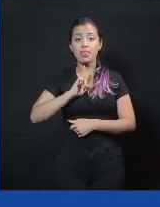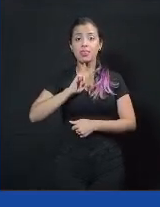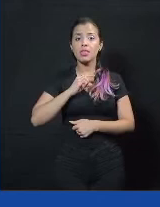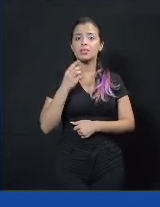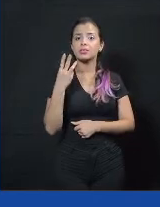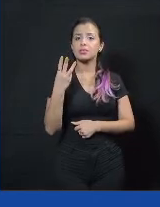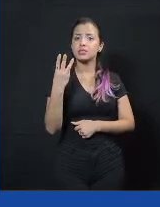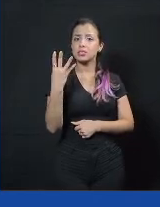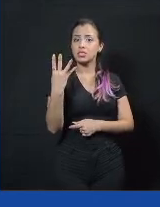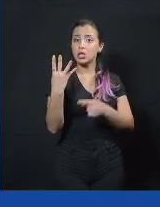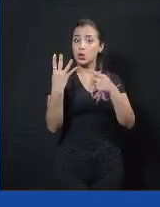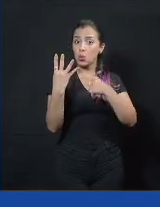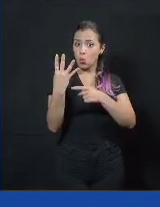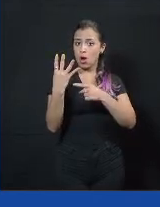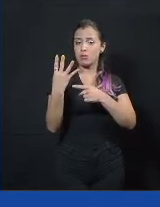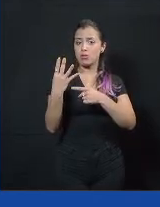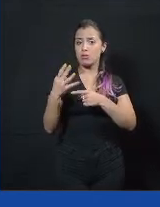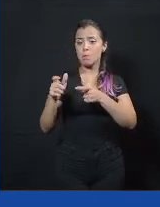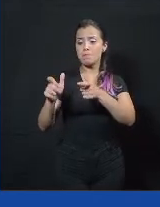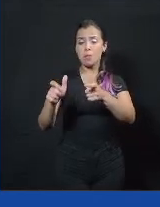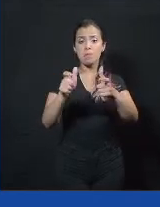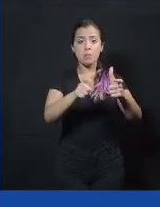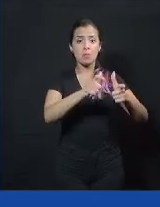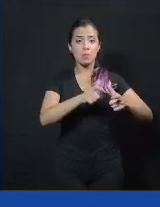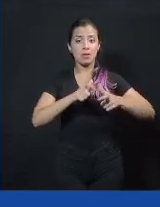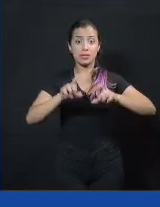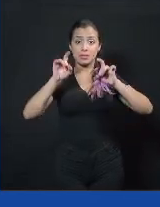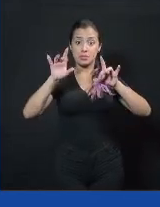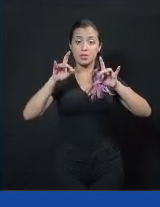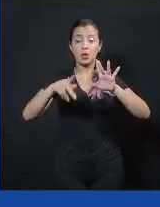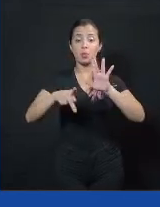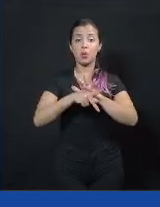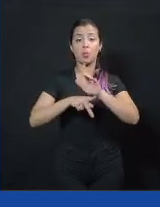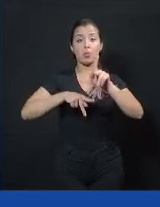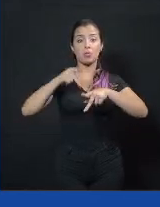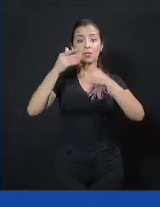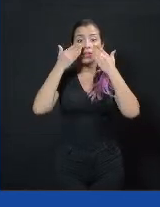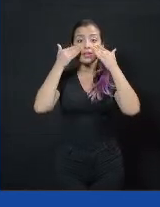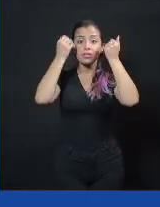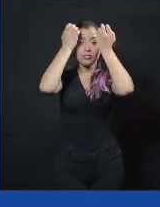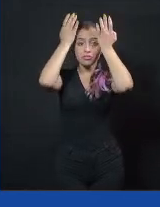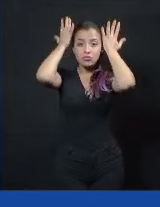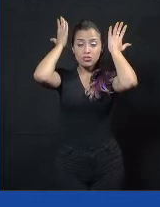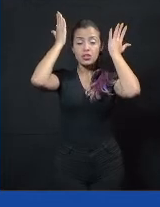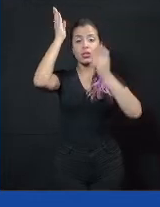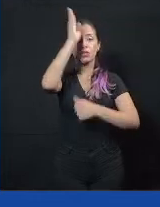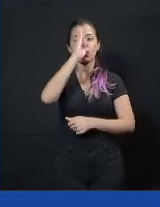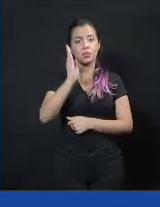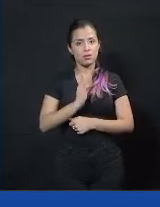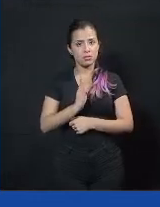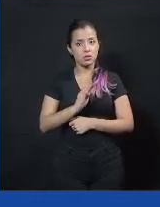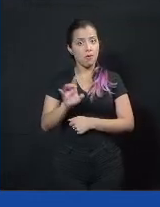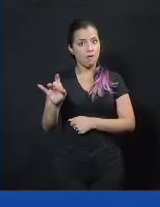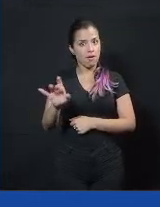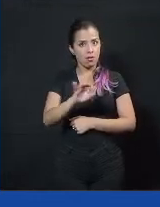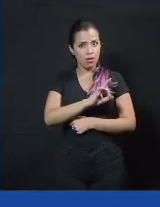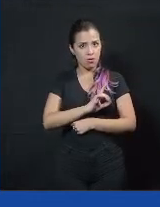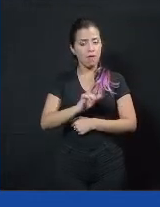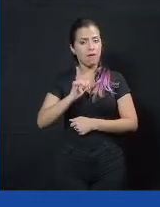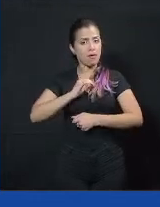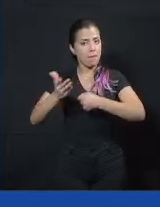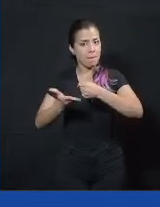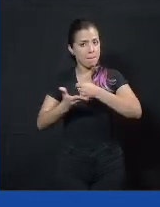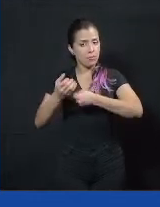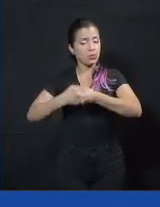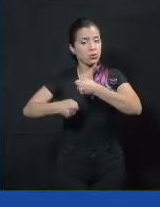34 distritos sanitários especiais indígenas no Brasil, cada um com polos base desde